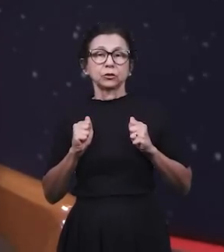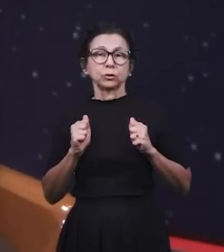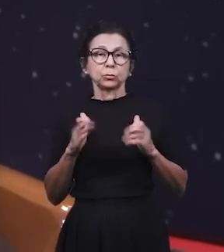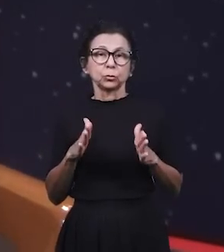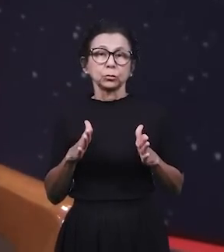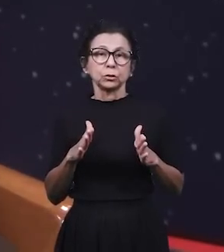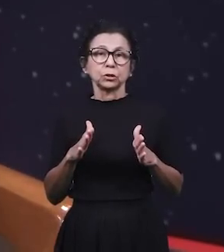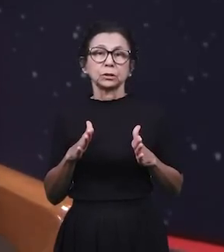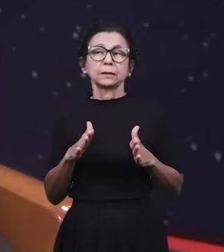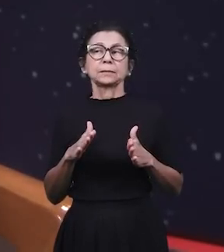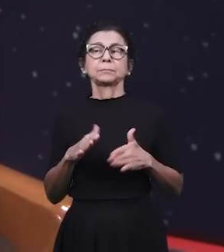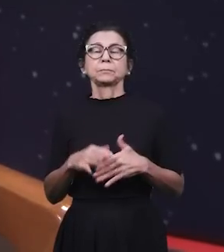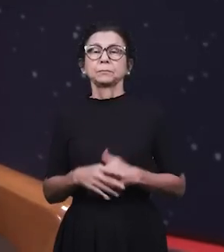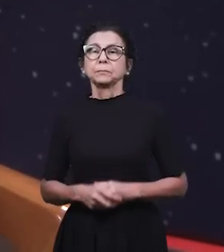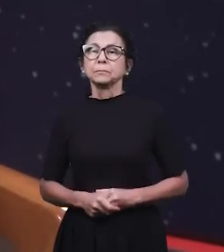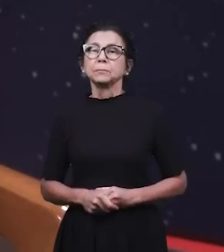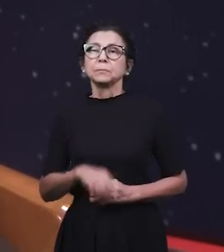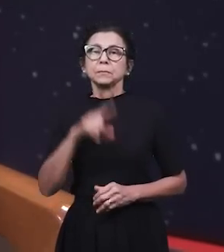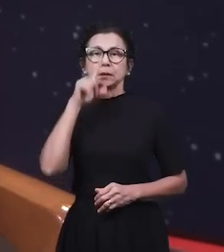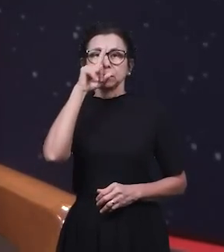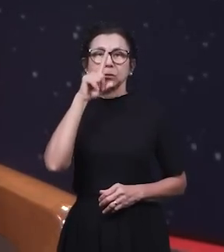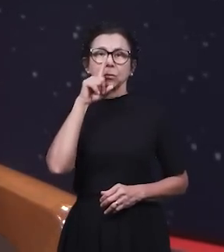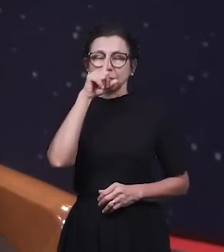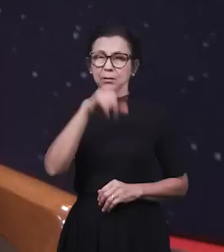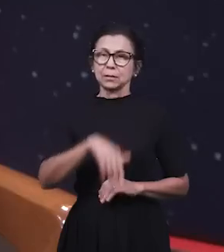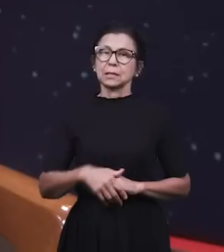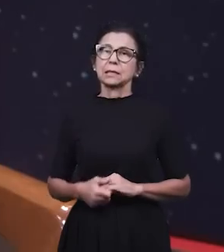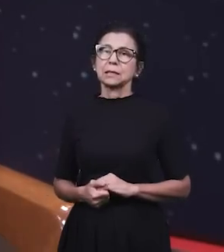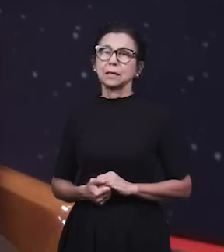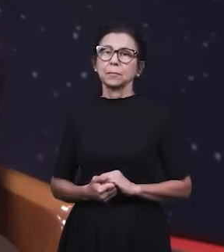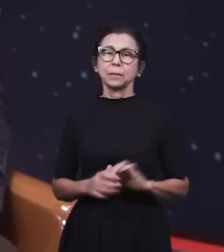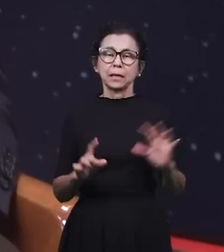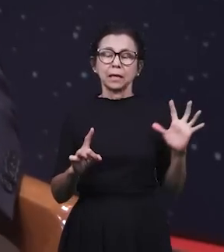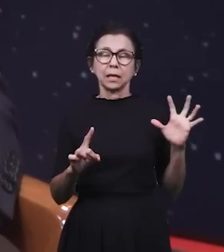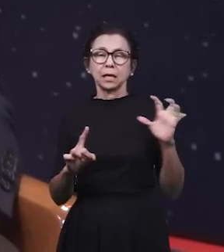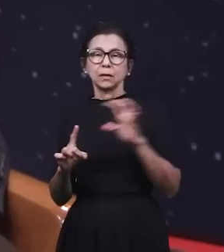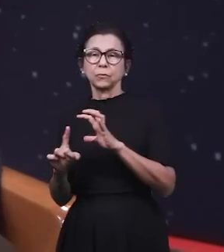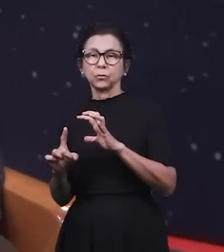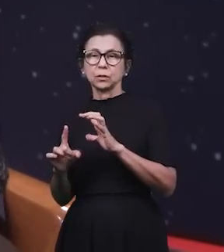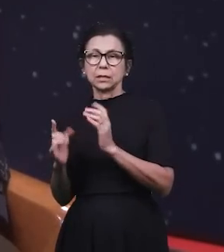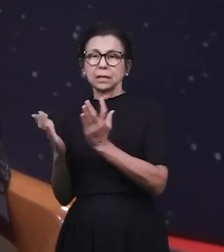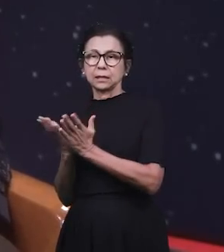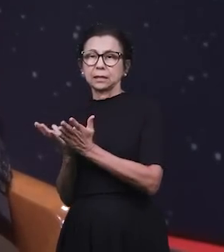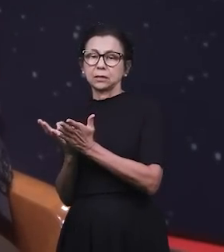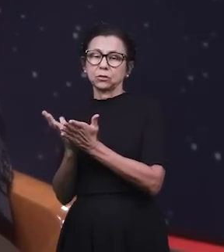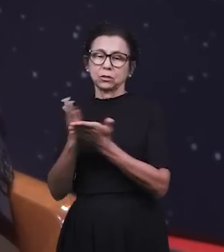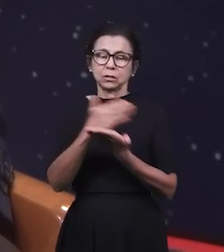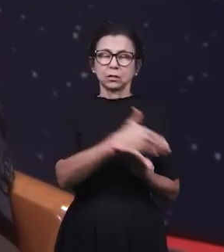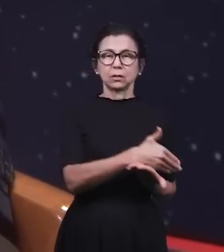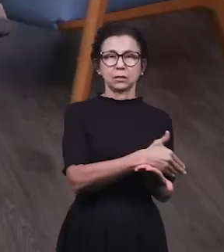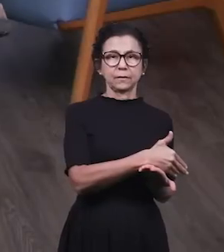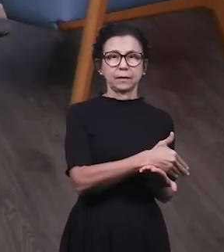que vão muito além, para até desviar, se possível, escolhidos do Senhor.